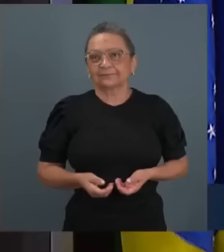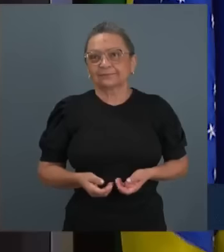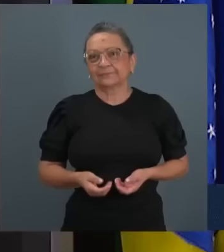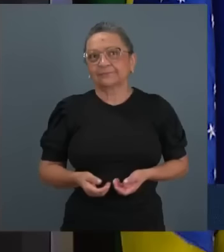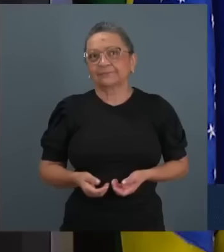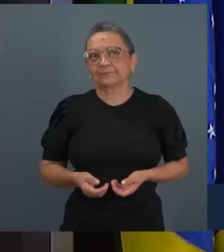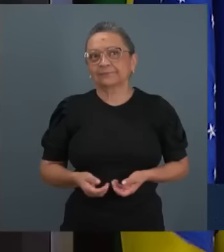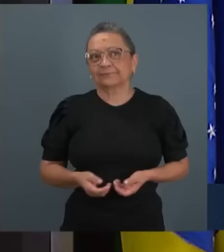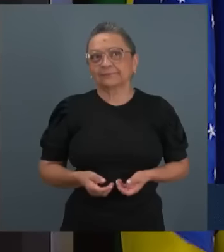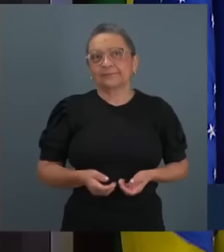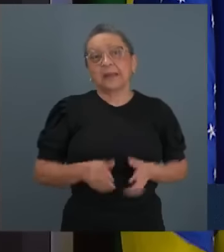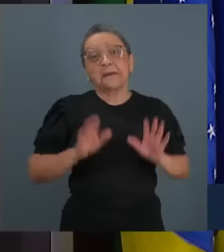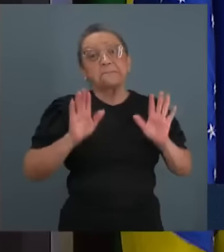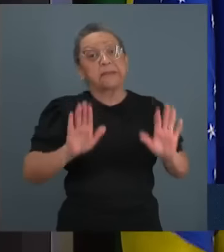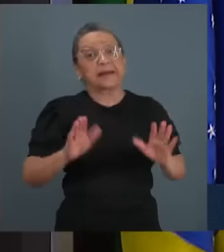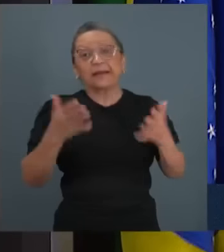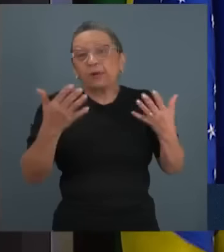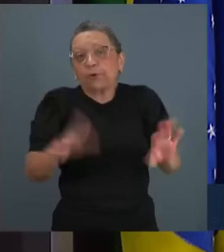mas não querem anistia